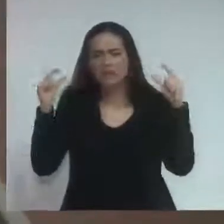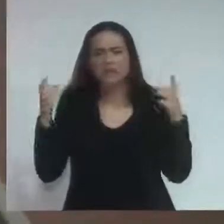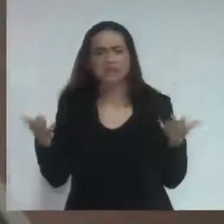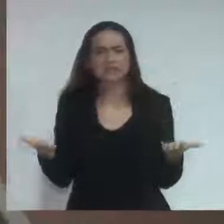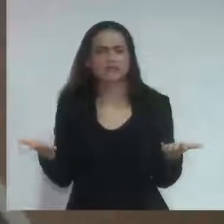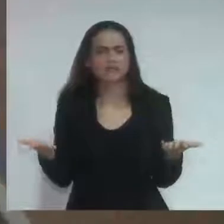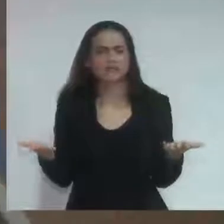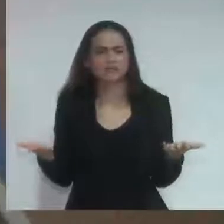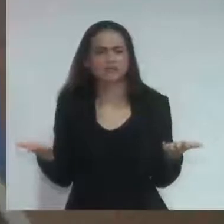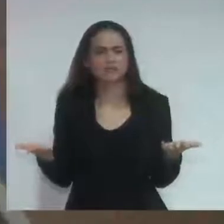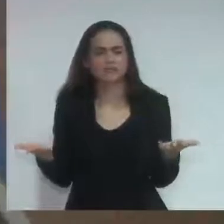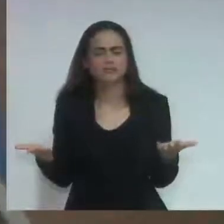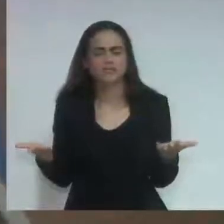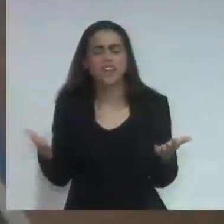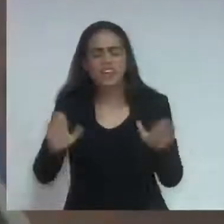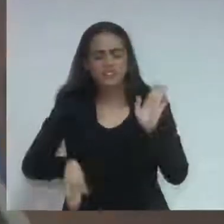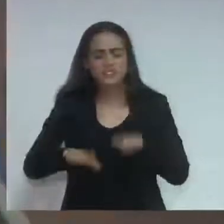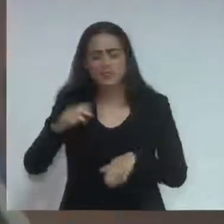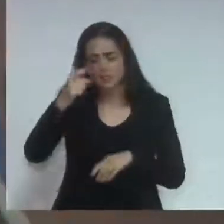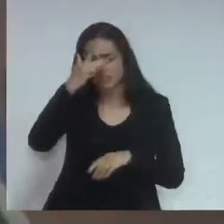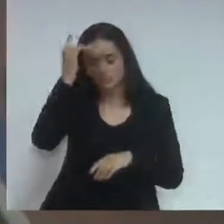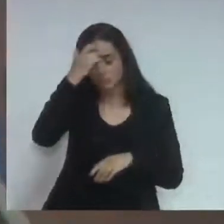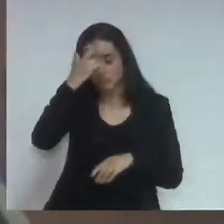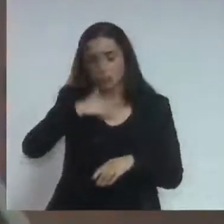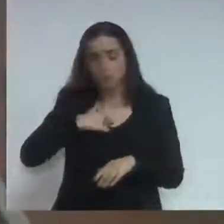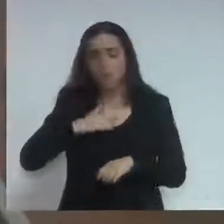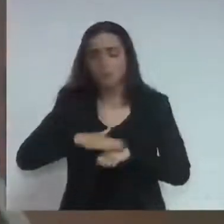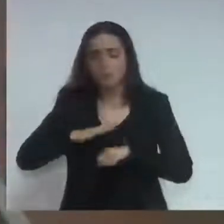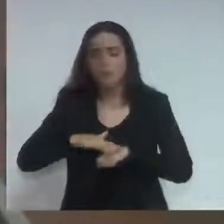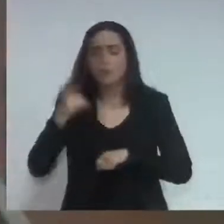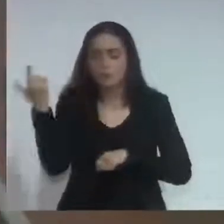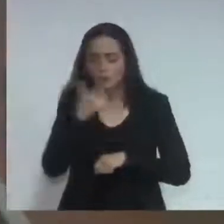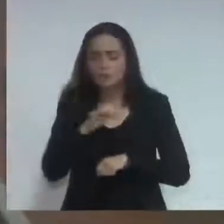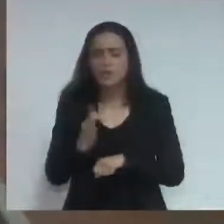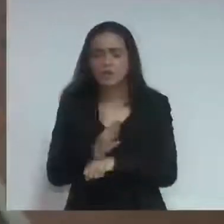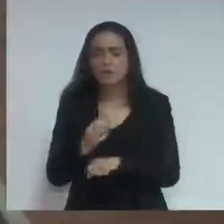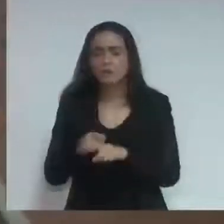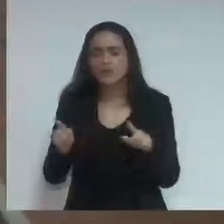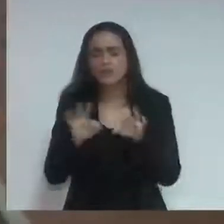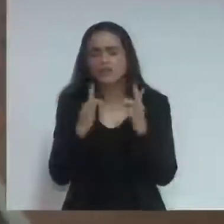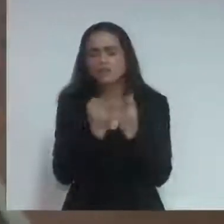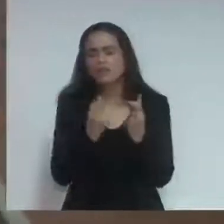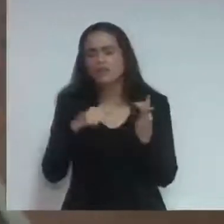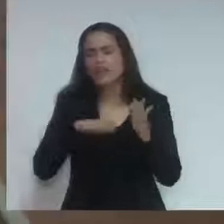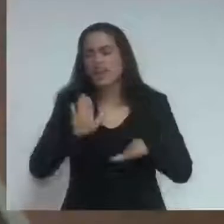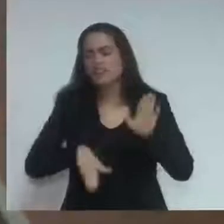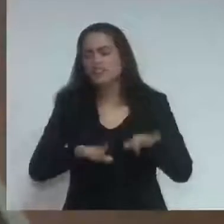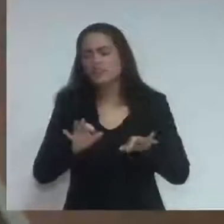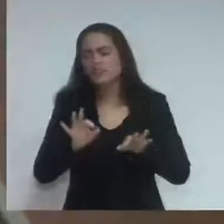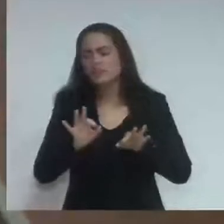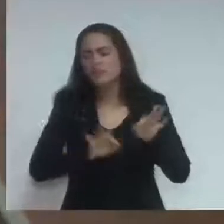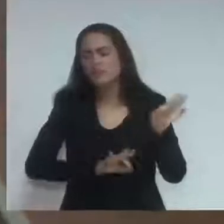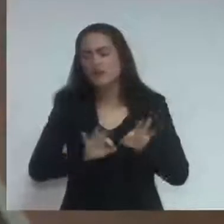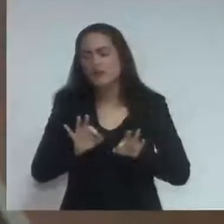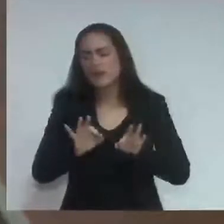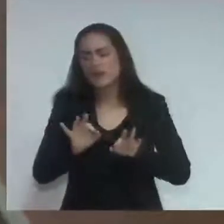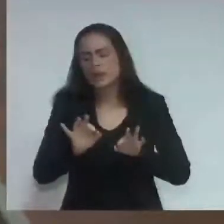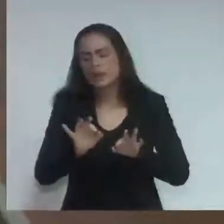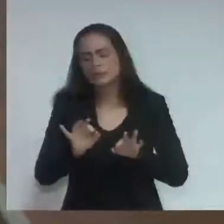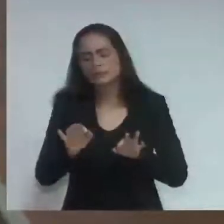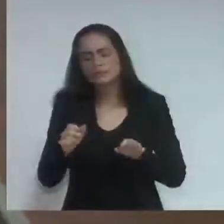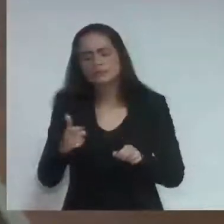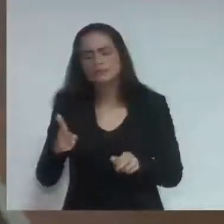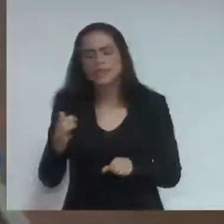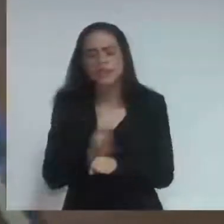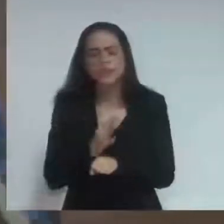até aguenta o pau, mas e a família? E os familiares? Não estão preparados muitas vezes com isso. Tem filhos, às vezes